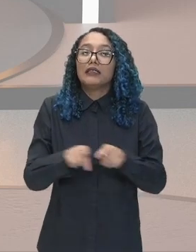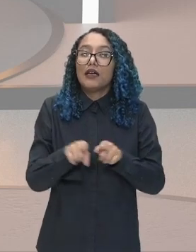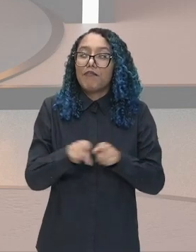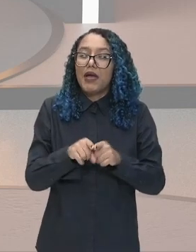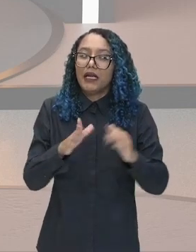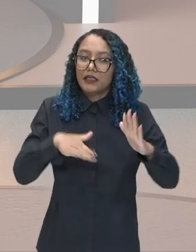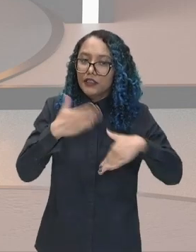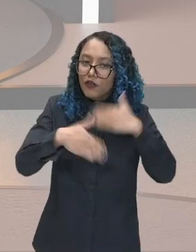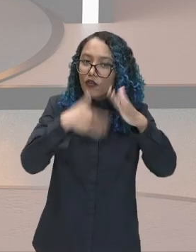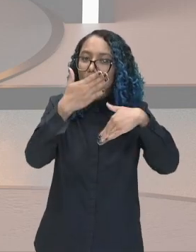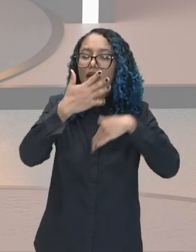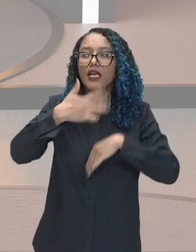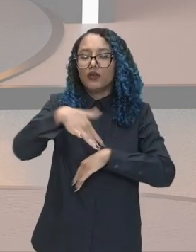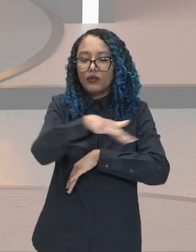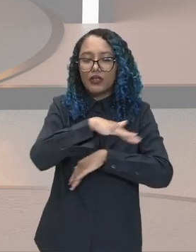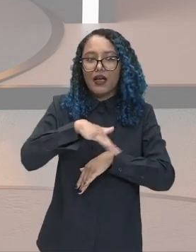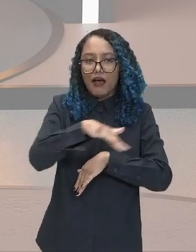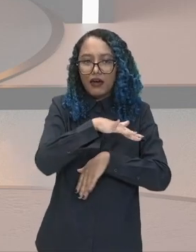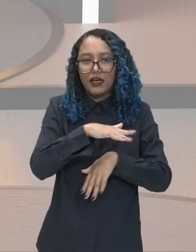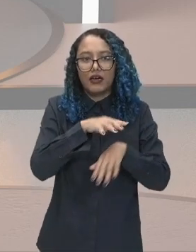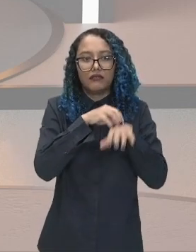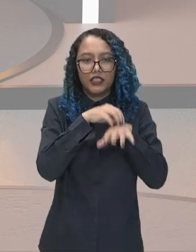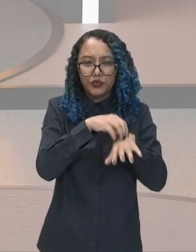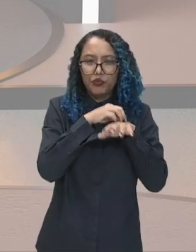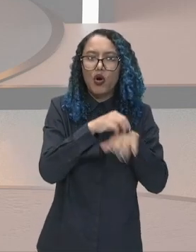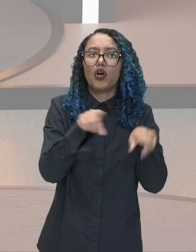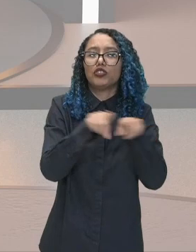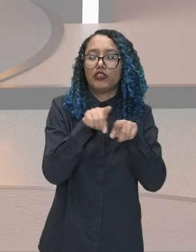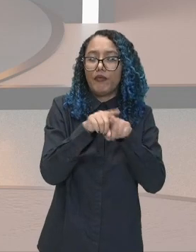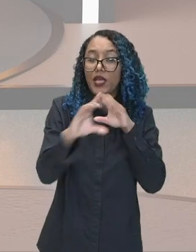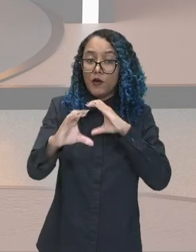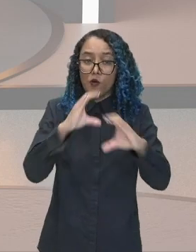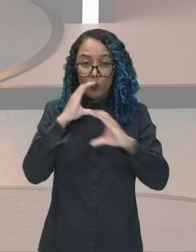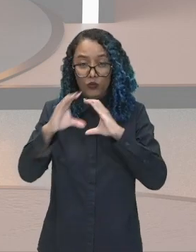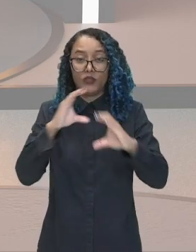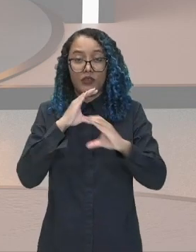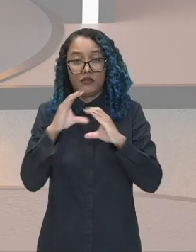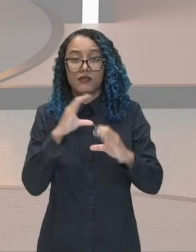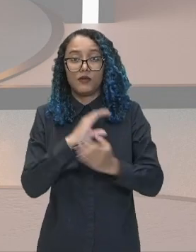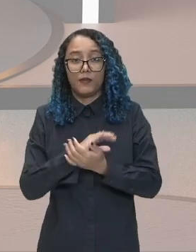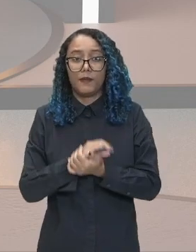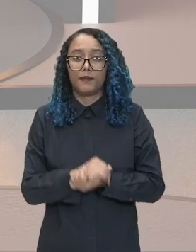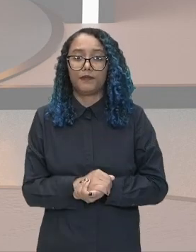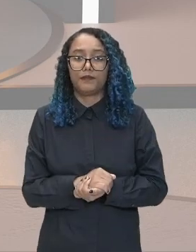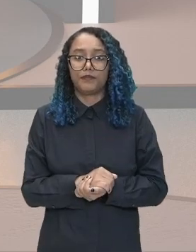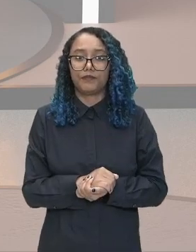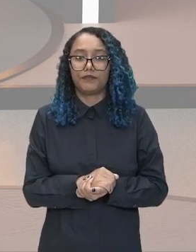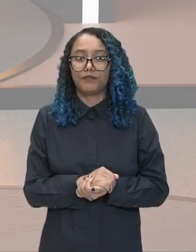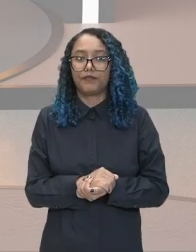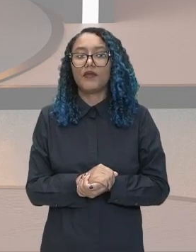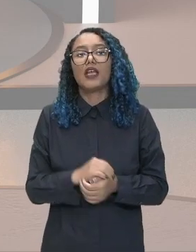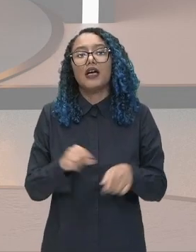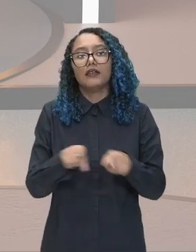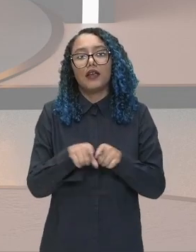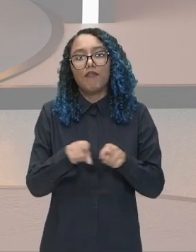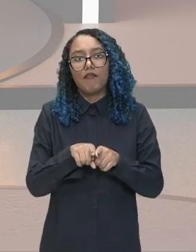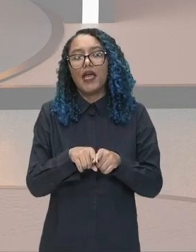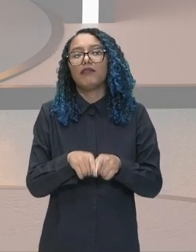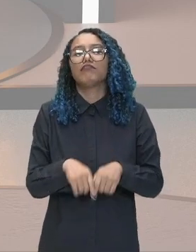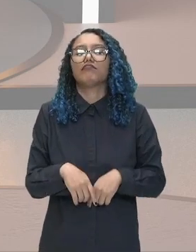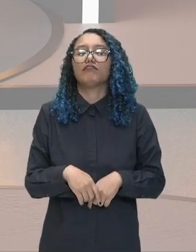setores de transporte e telecomunicações, que ampliaram o mercado